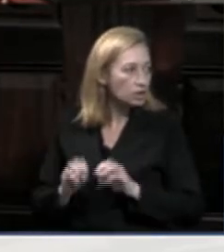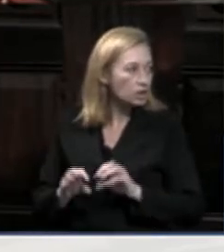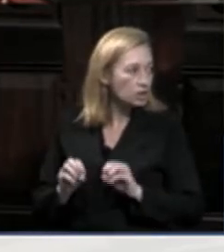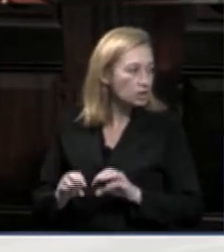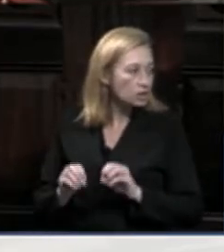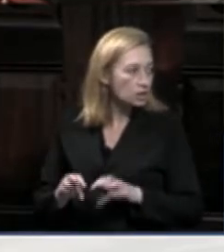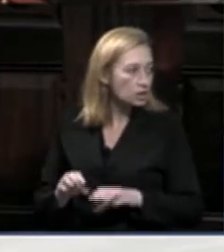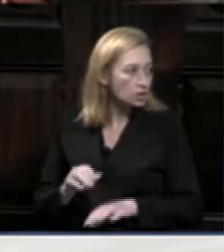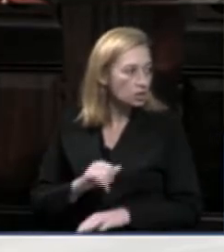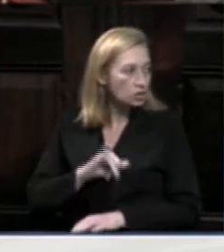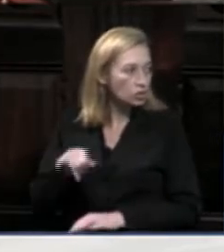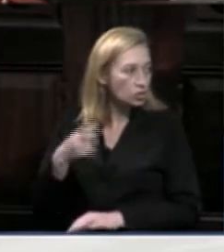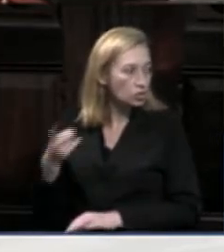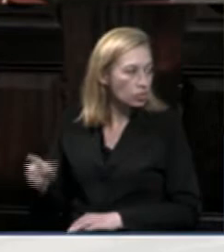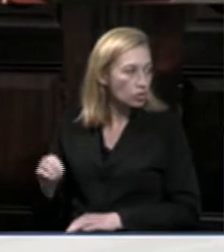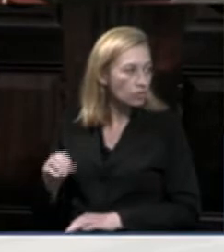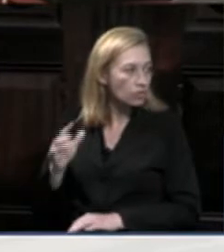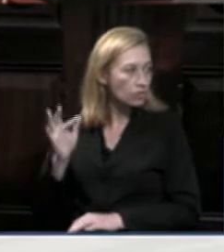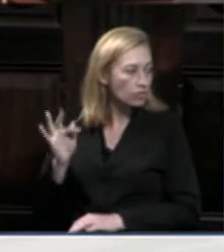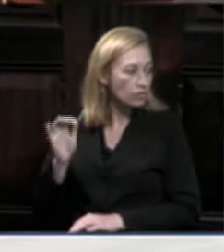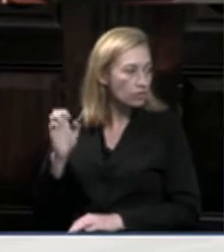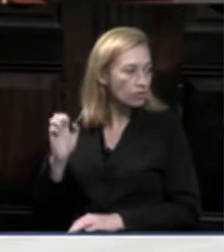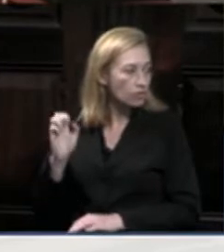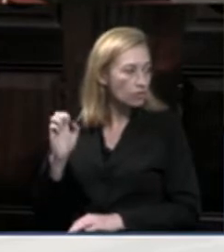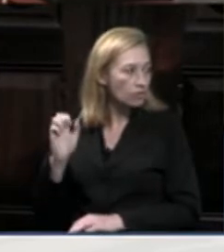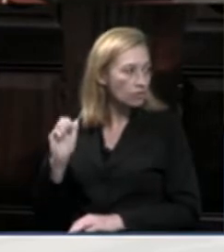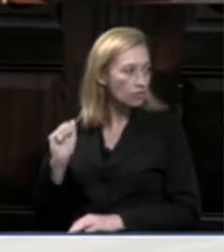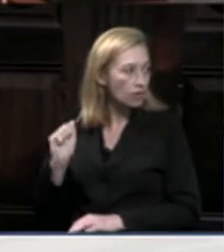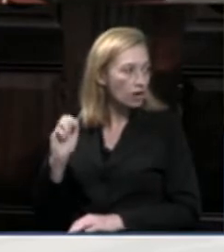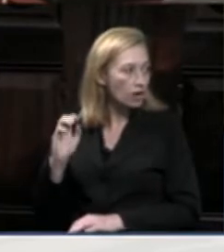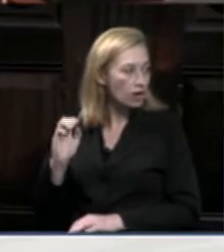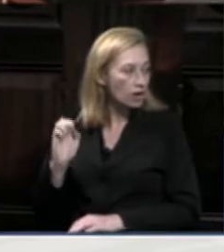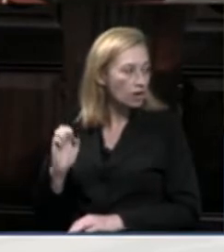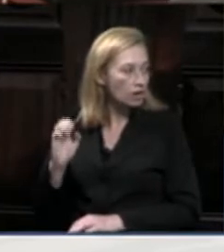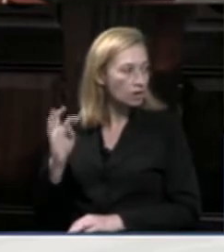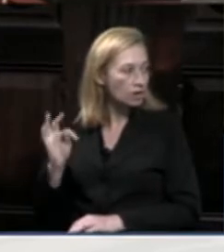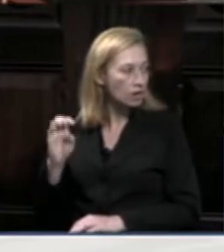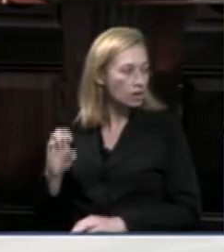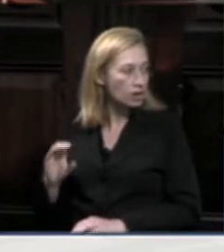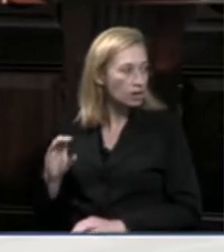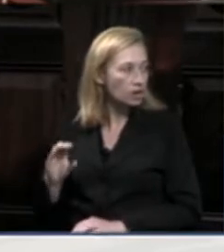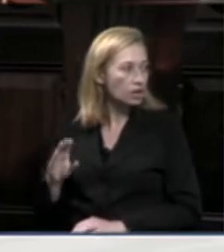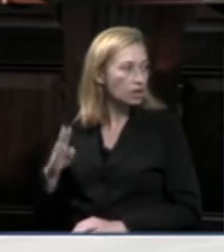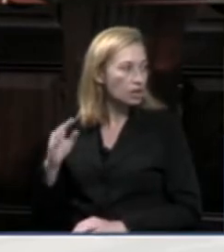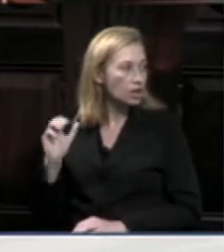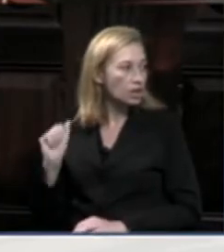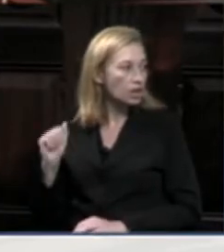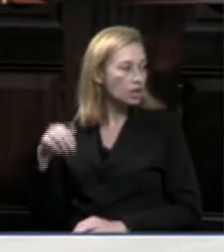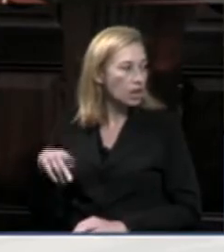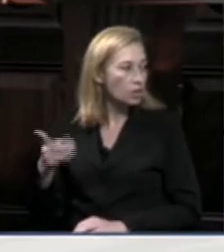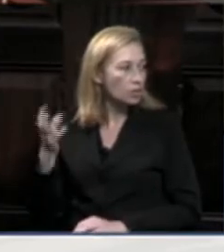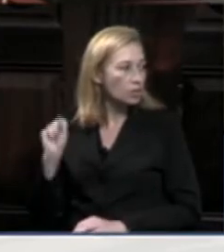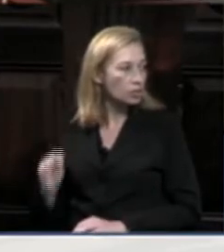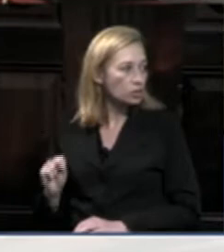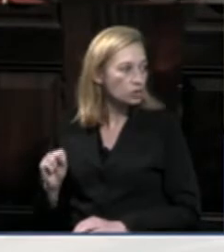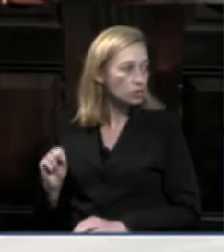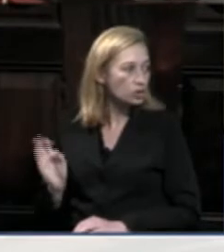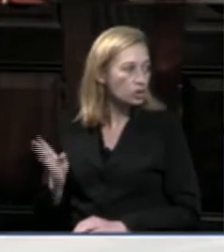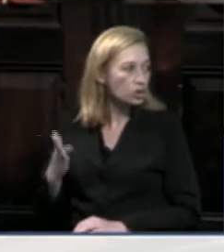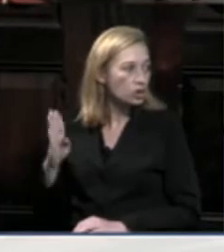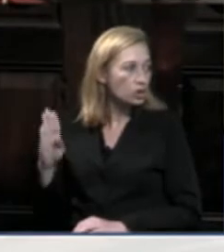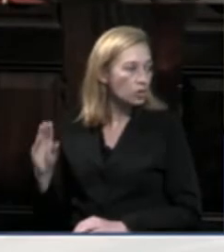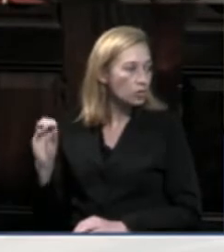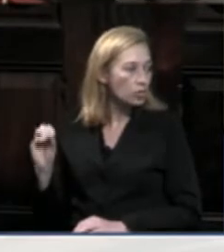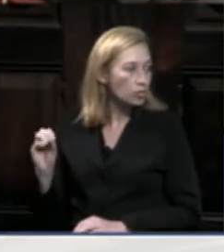João Barcelos Martins, FAETEC, no município de Campos do Goitacazes. Parecer da Comissão de Normas Internas e Legislativas. Parecer